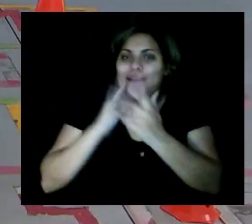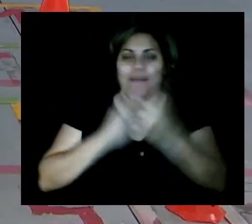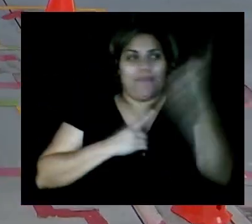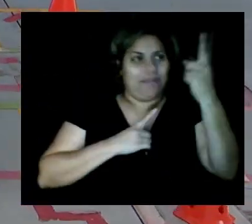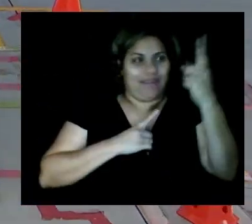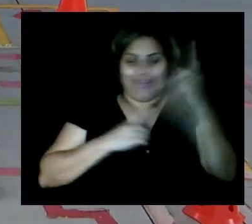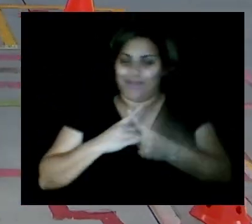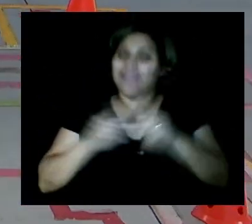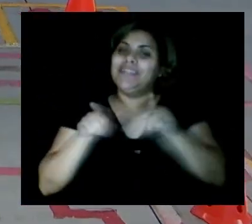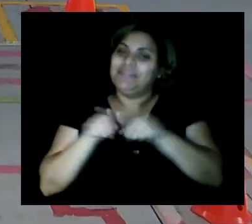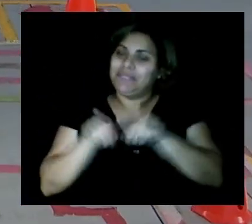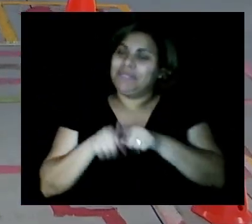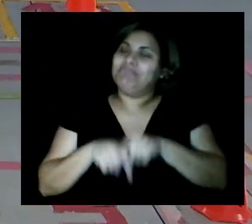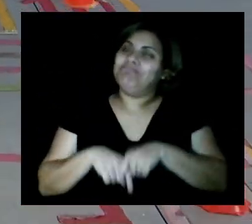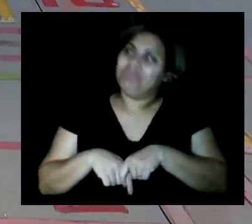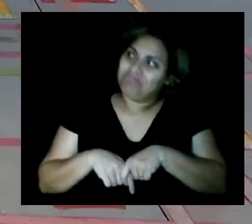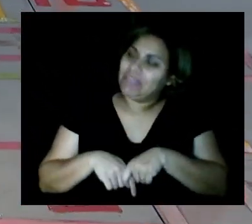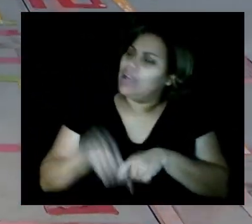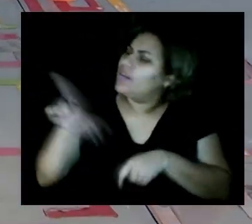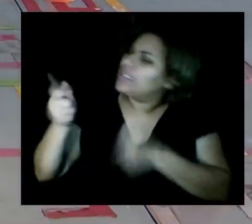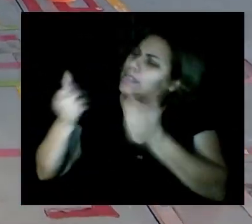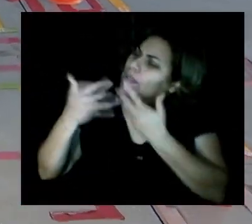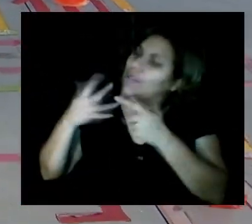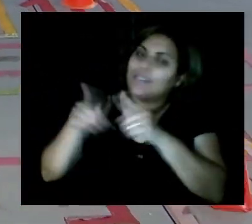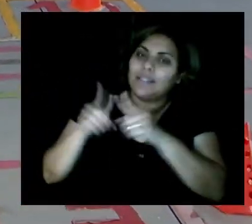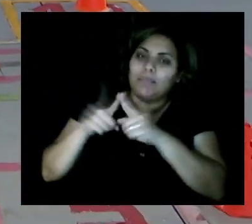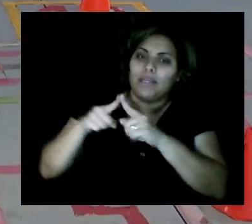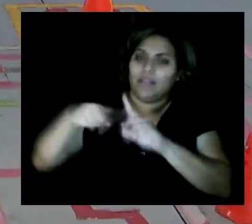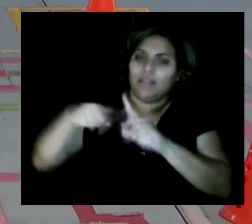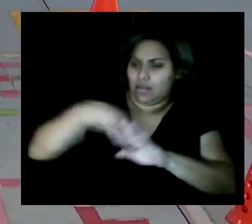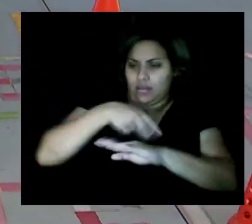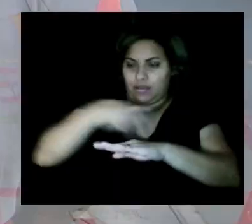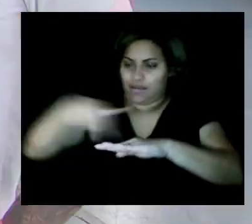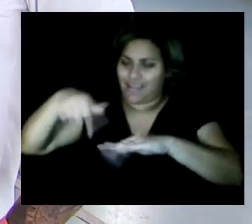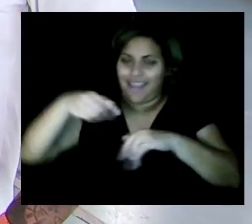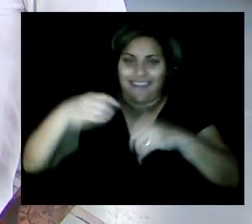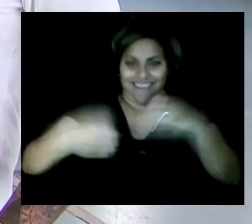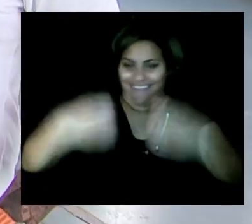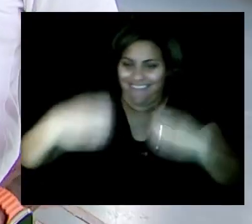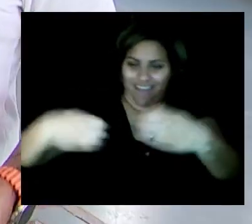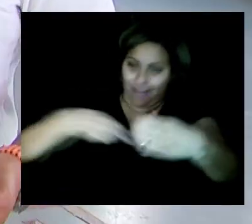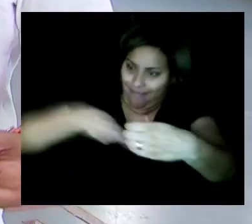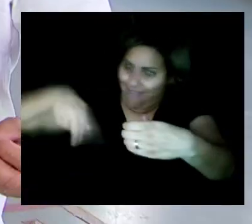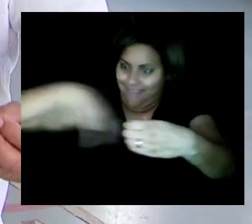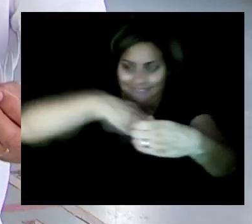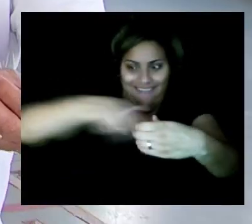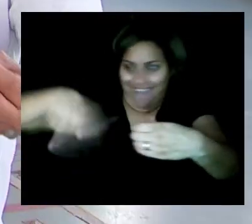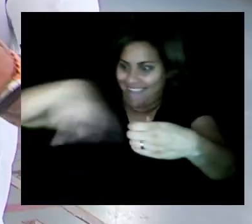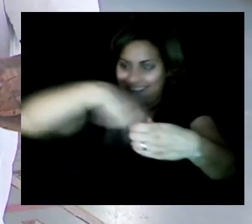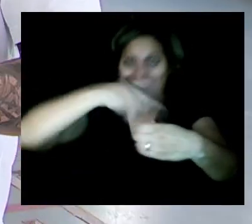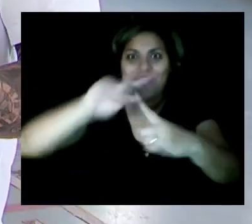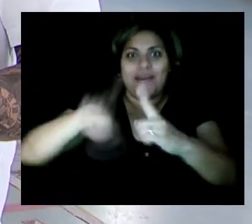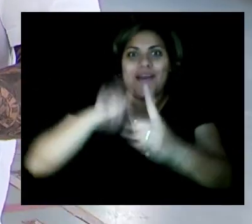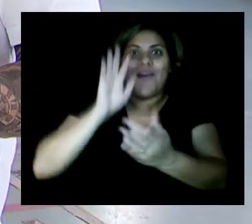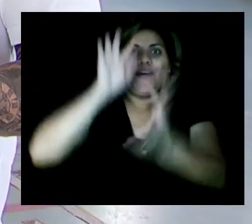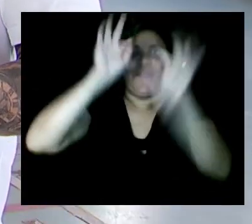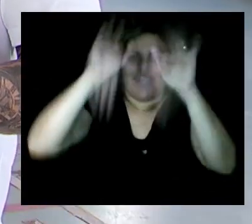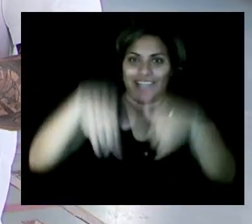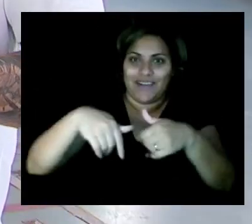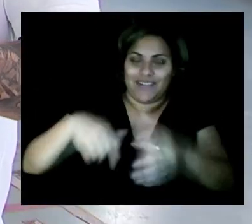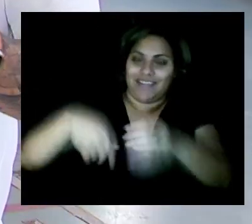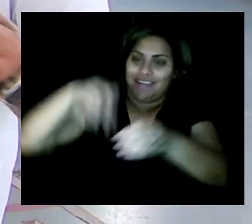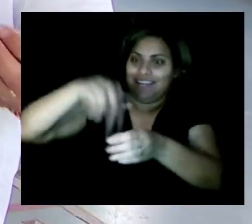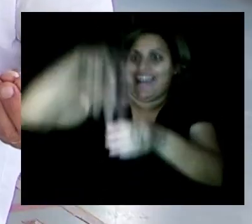você explicou pra gente então que tem um circuito e que no final eles adoram o pula-pula. A gente sempre faz assim, quando a gente faz uma função, a gente